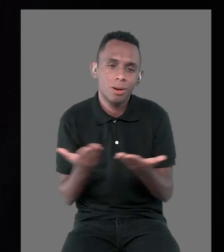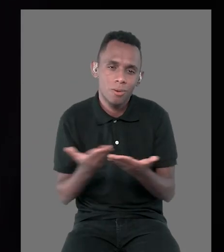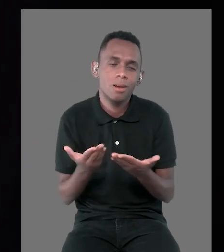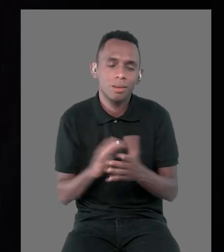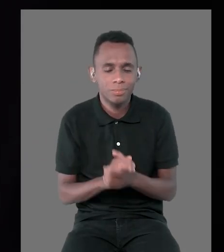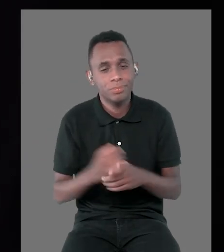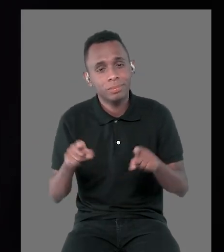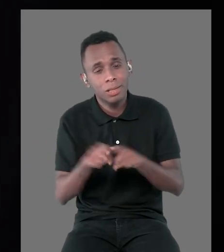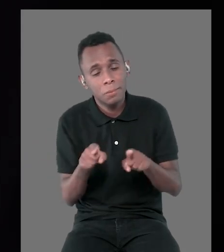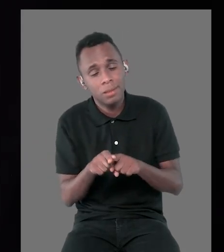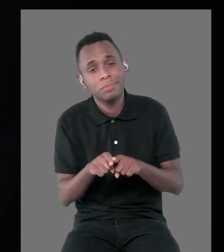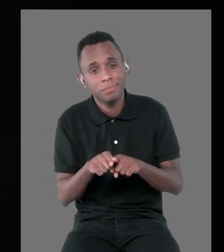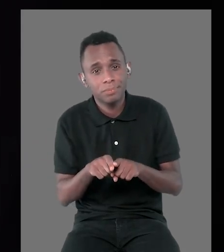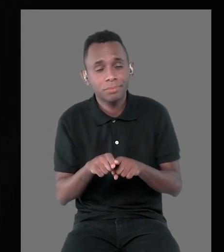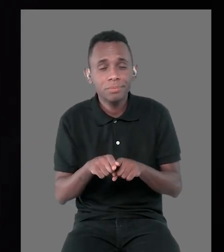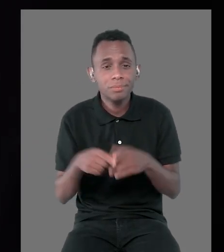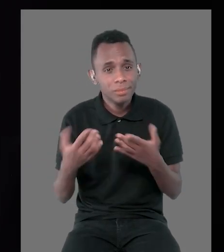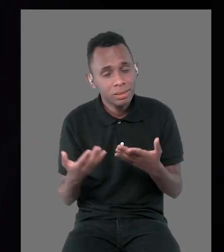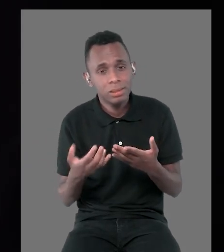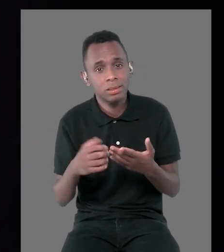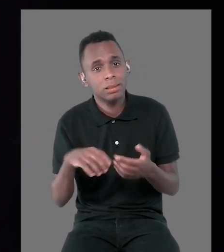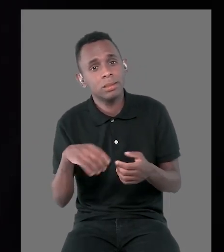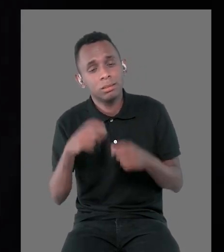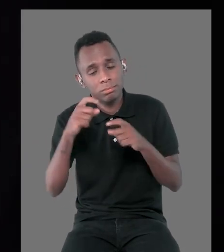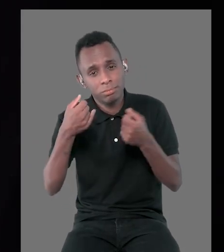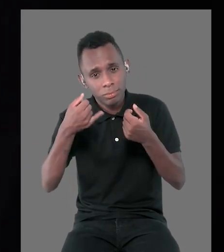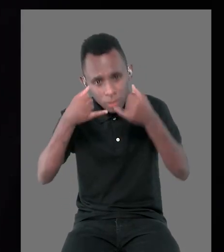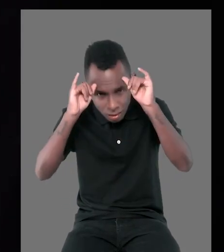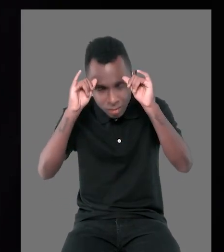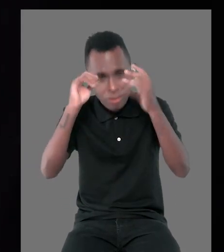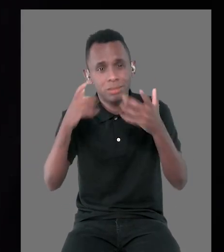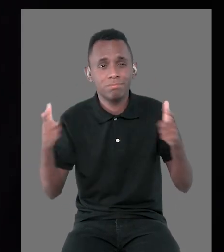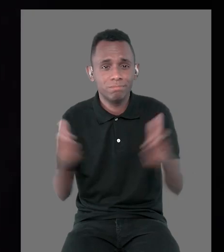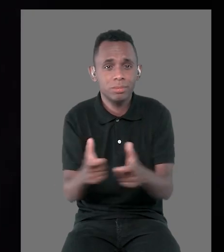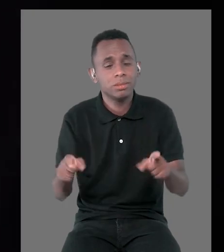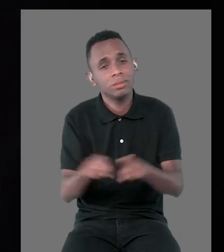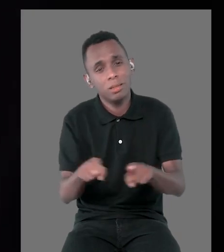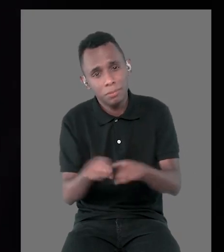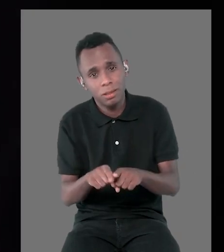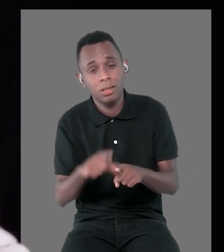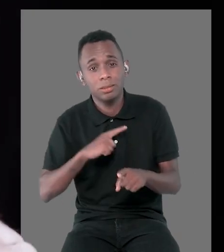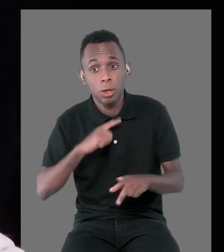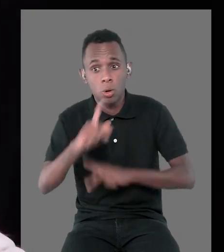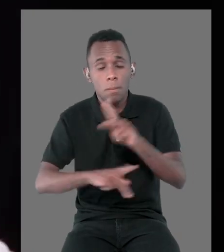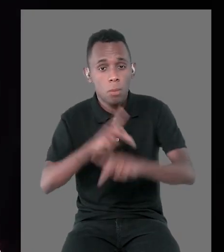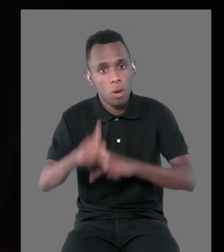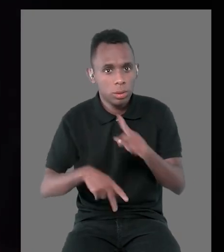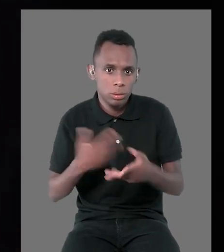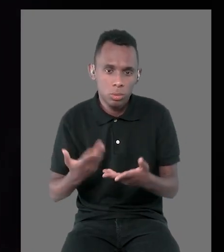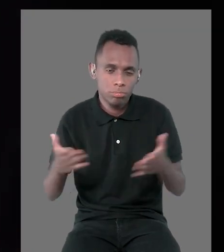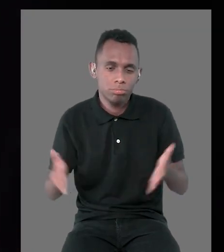se produz talvez 0,6 cabeça de gado por hectare, onde temos uma população agrícola